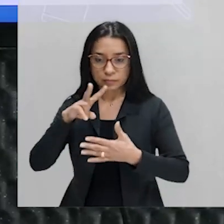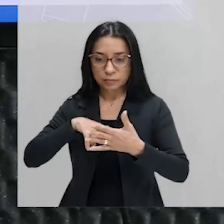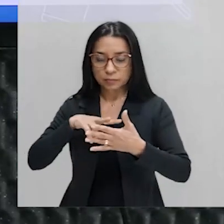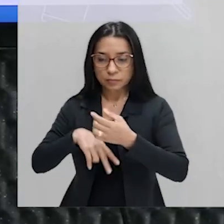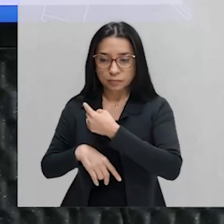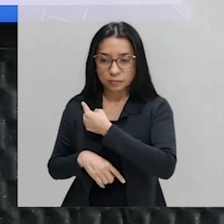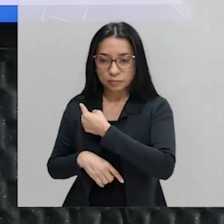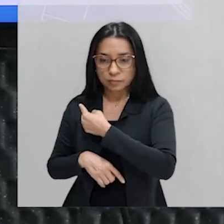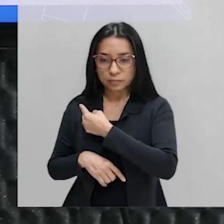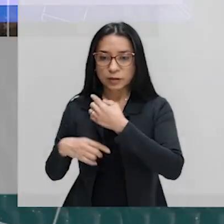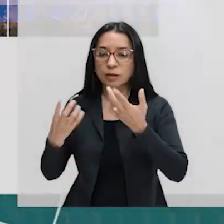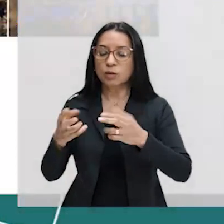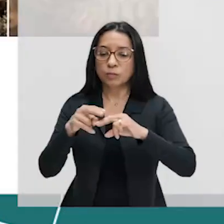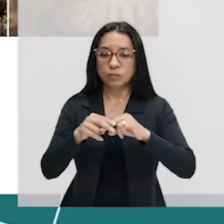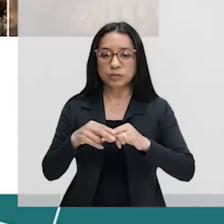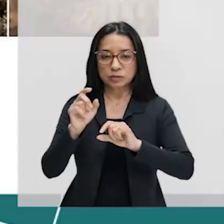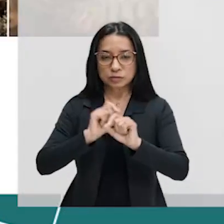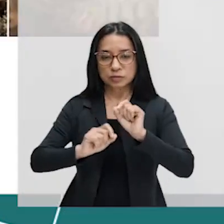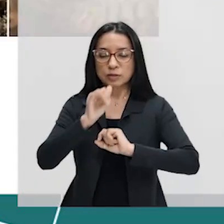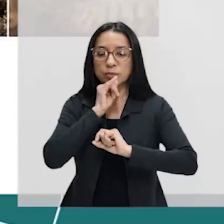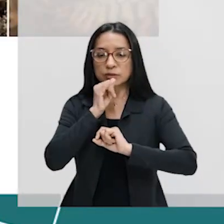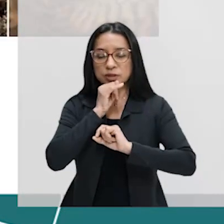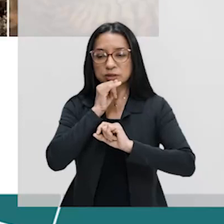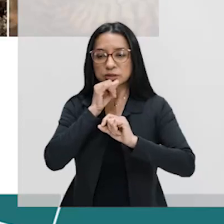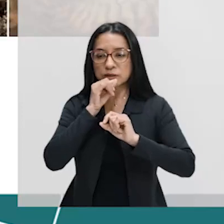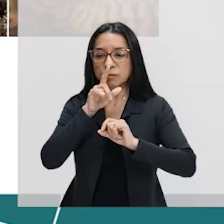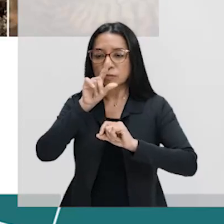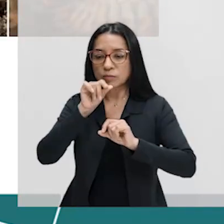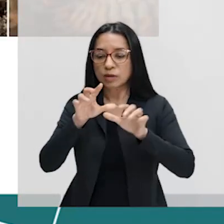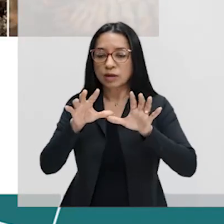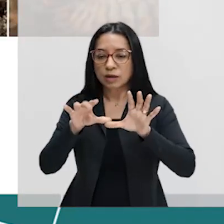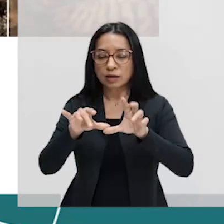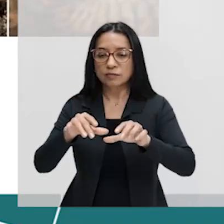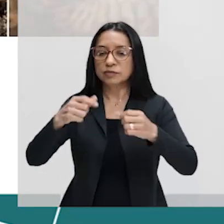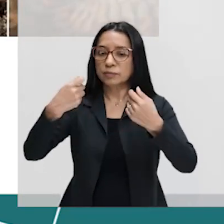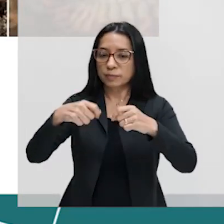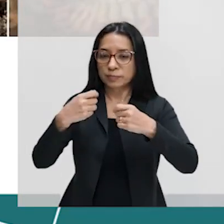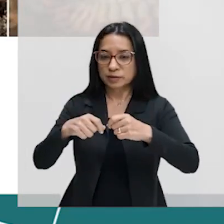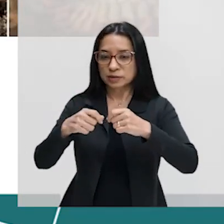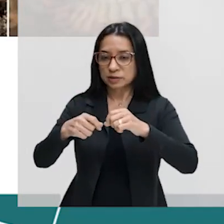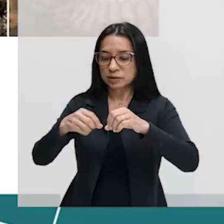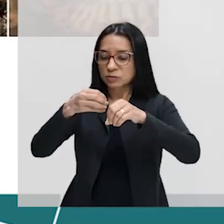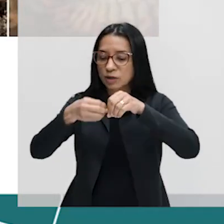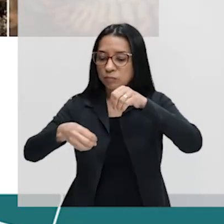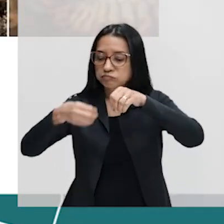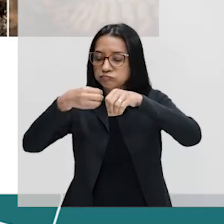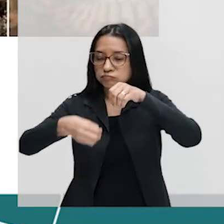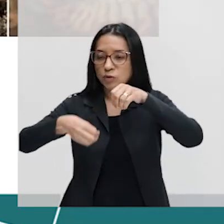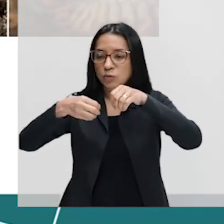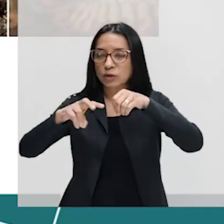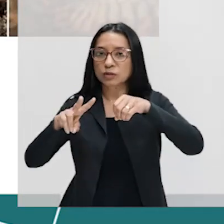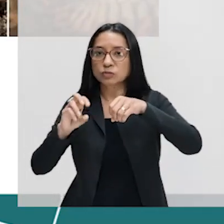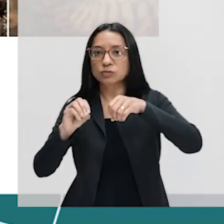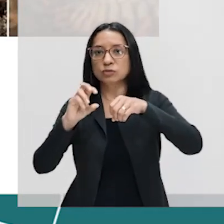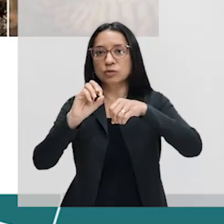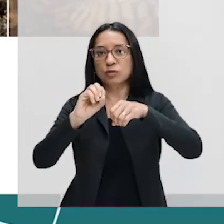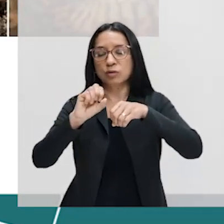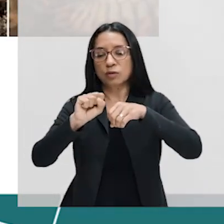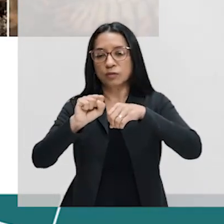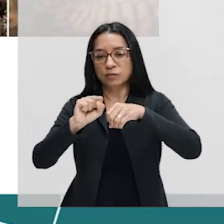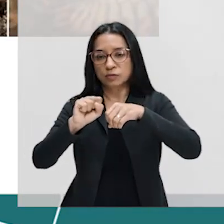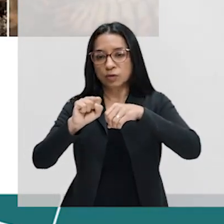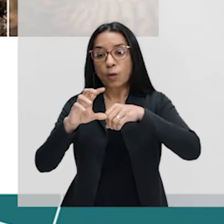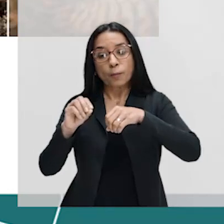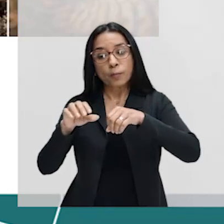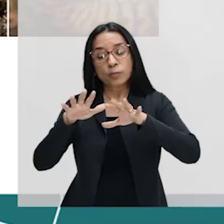temperatura adequada. Por isso que, por exemplo, aves elas precisam estar chocando os ovos. No caso de muitos répteis,